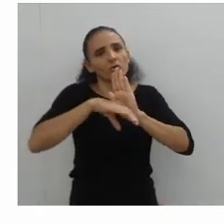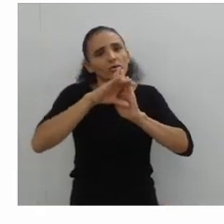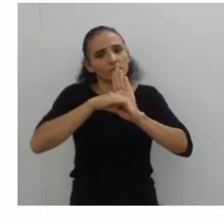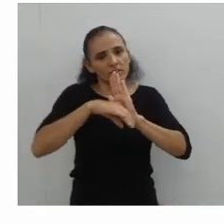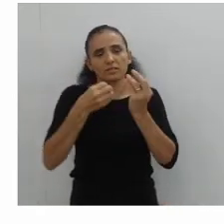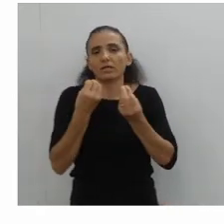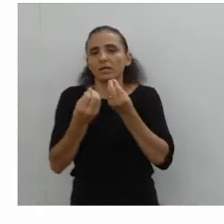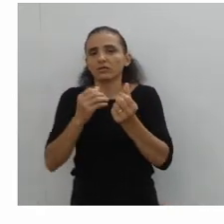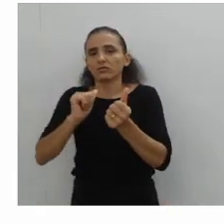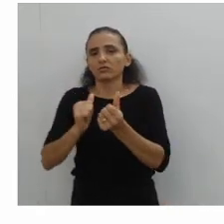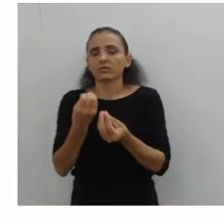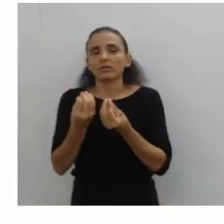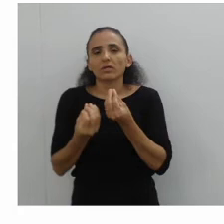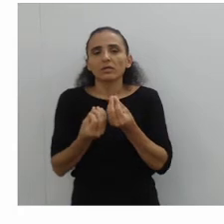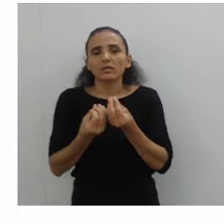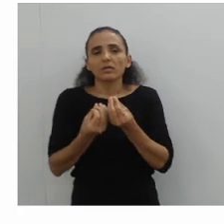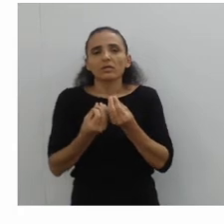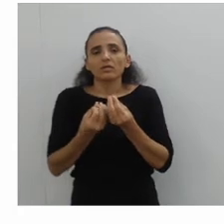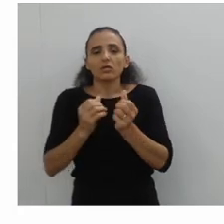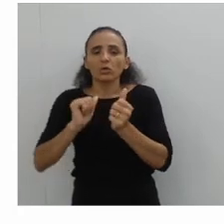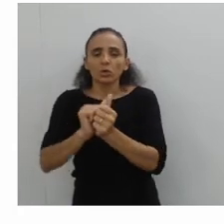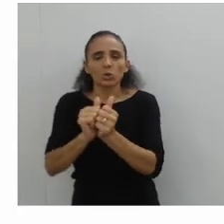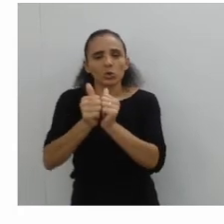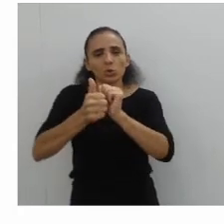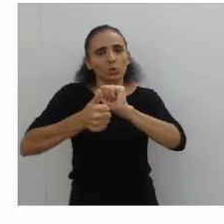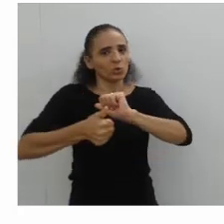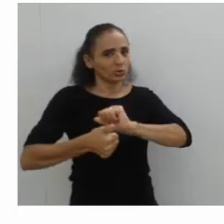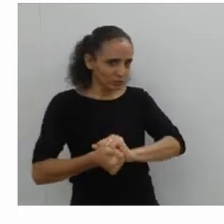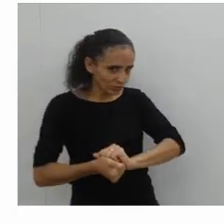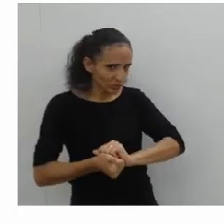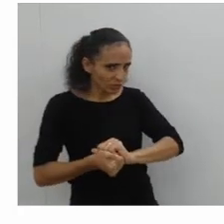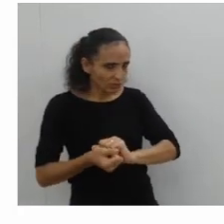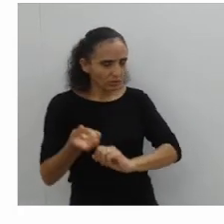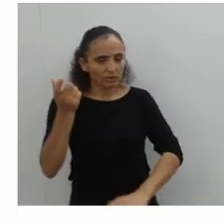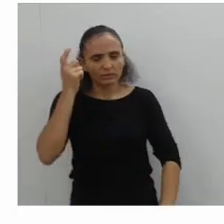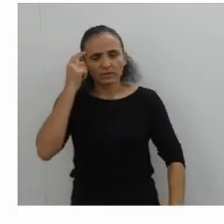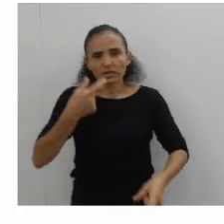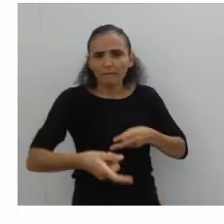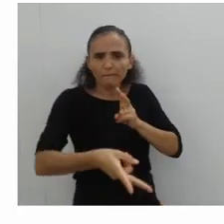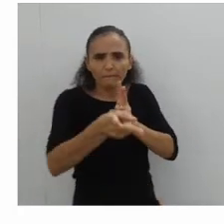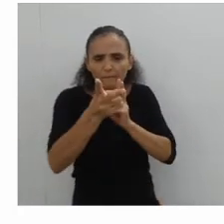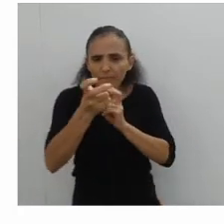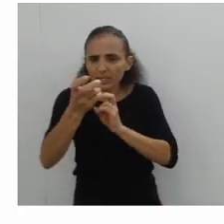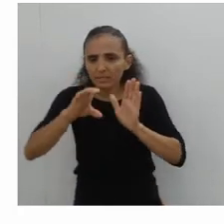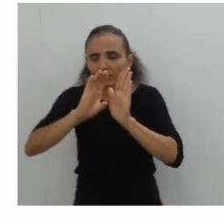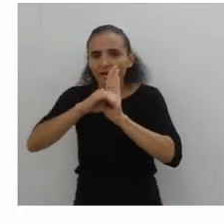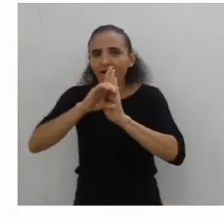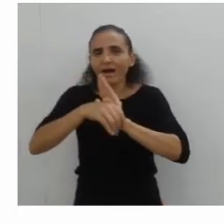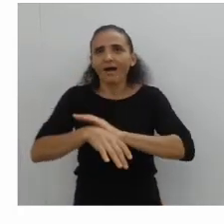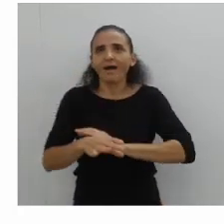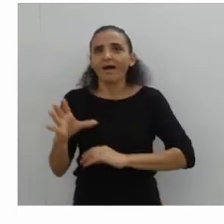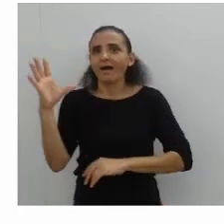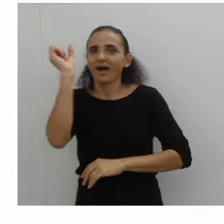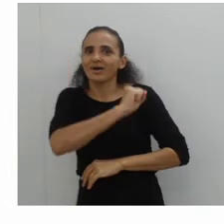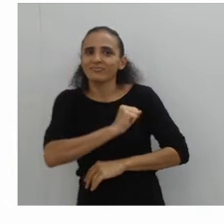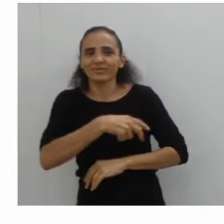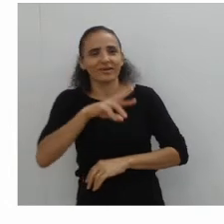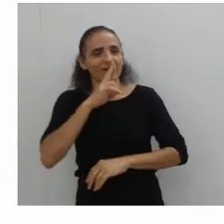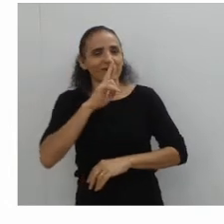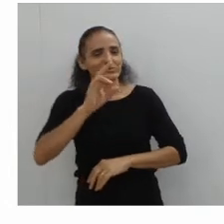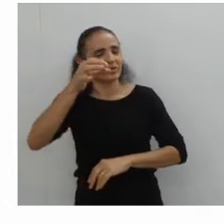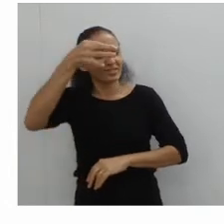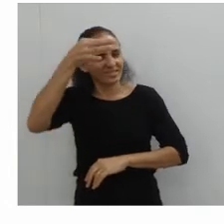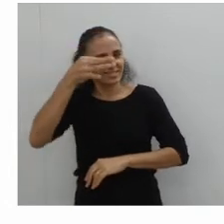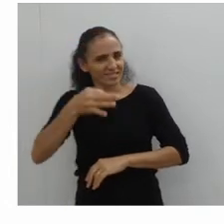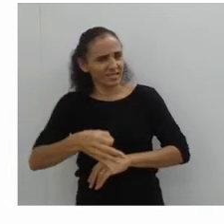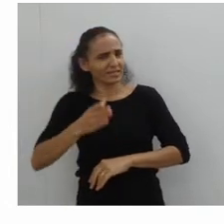jogo. E aí, quando você olha para esse conceito, você identifica muito rapidamente uma ideia que